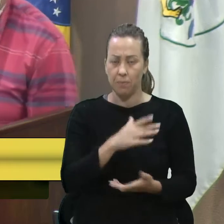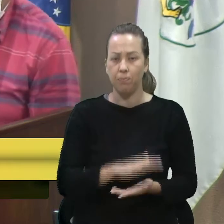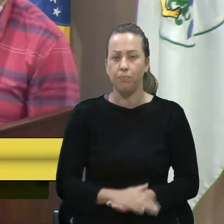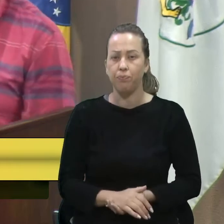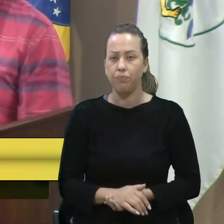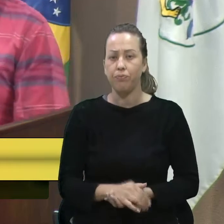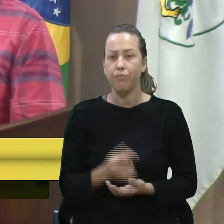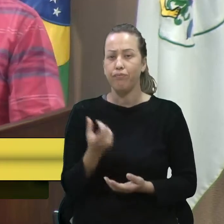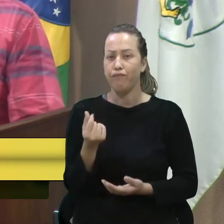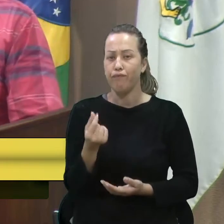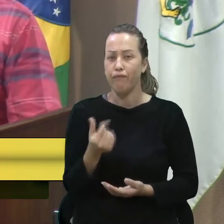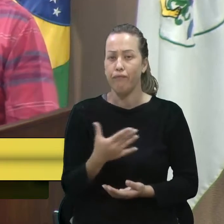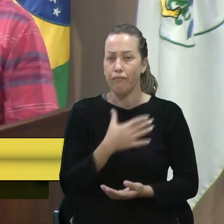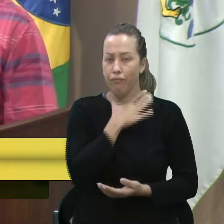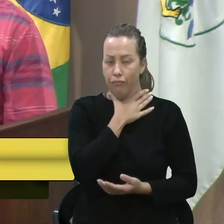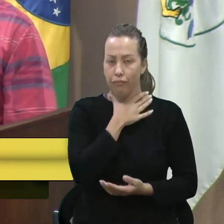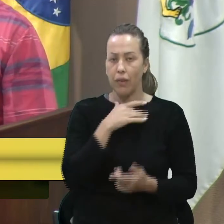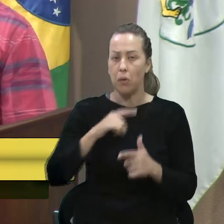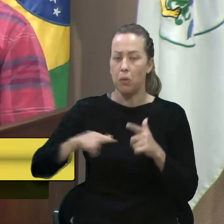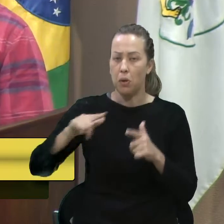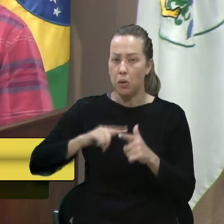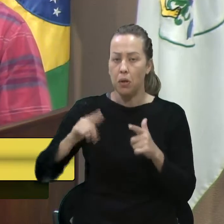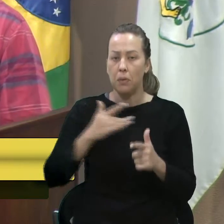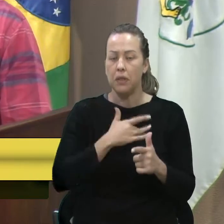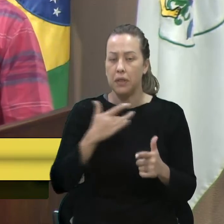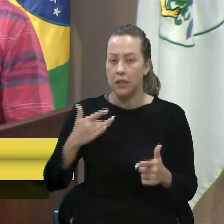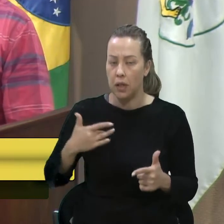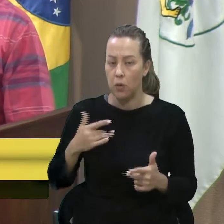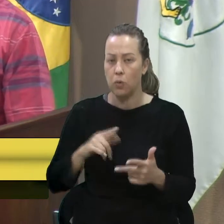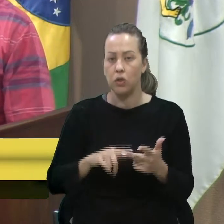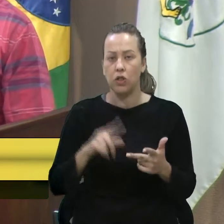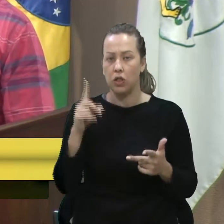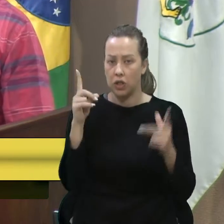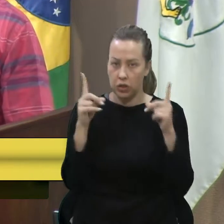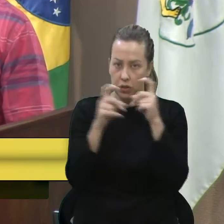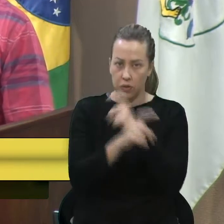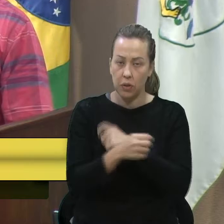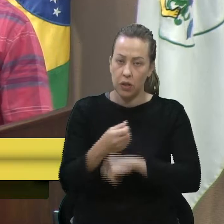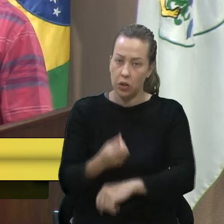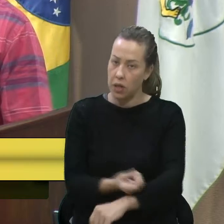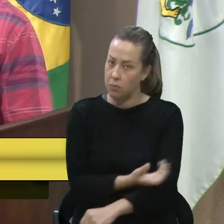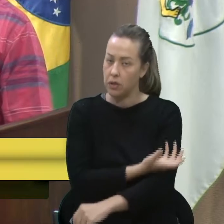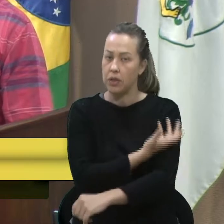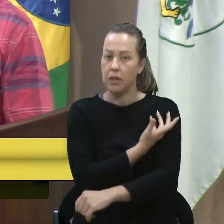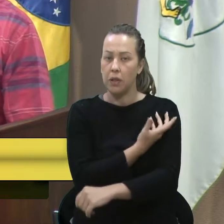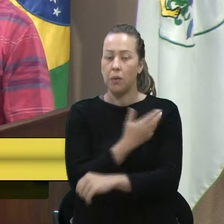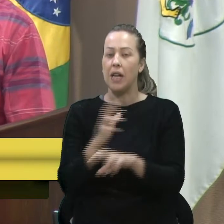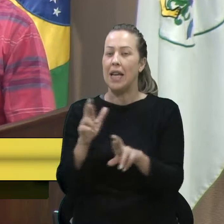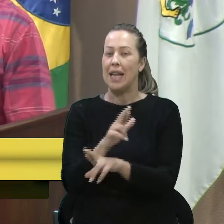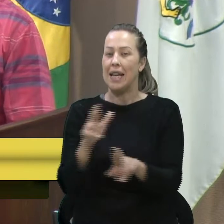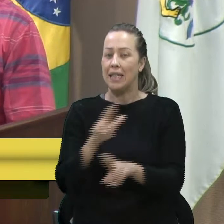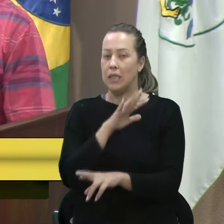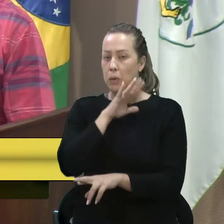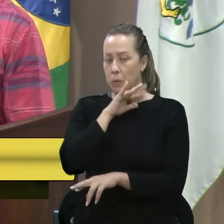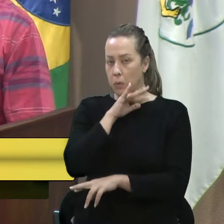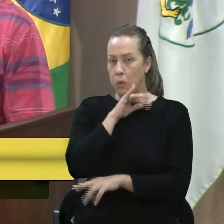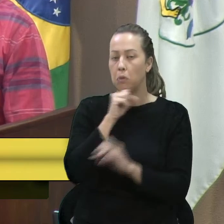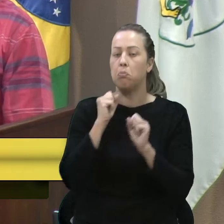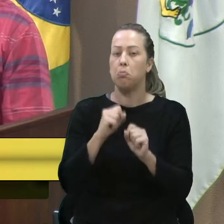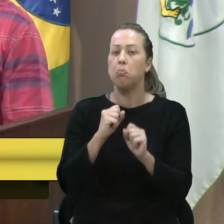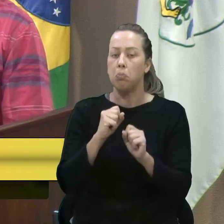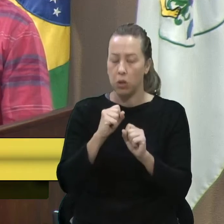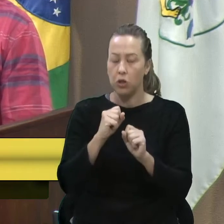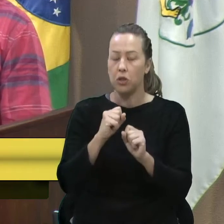fatores econômicos, problemas de saúde, dificuldades emocionais e de relacionamento podem